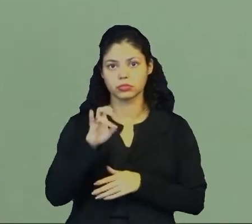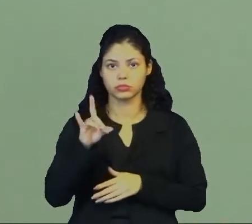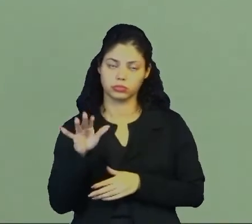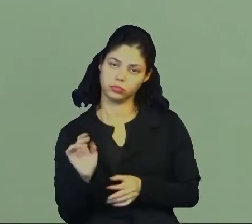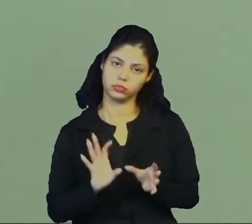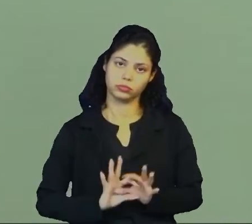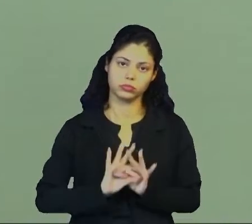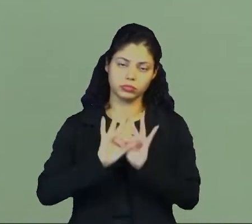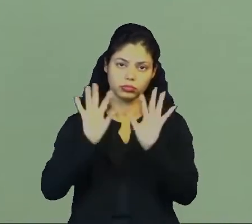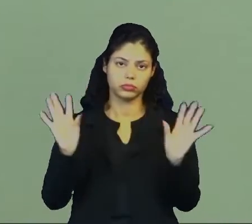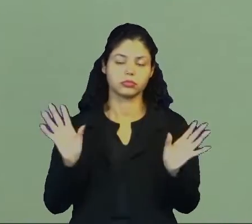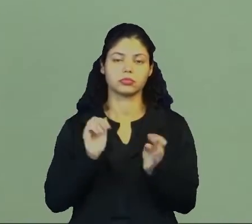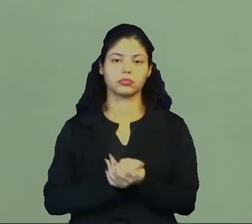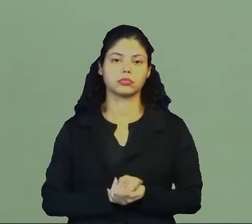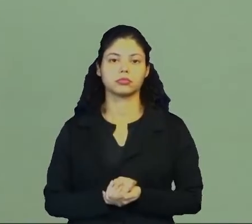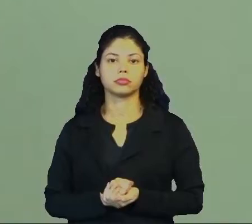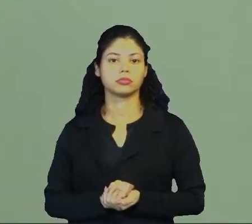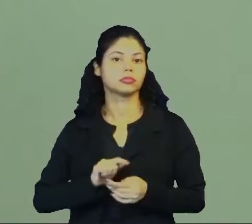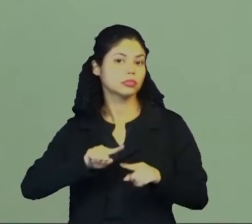fraternidade, liberdade,